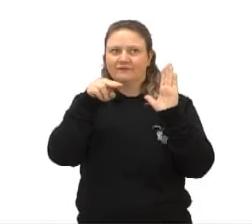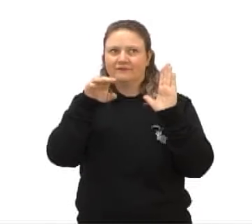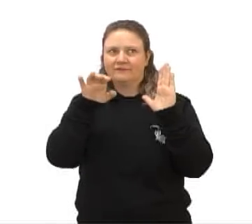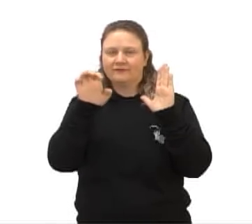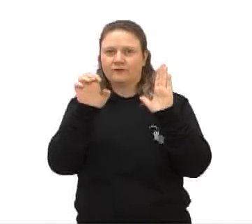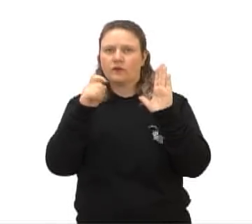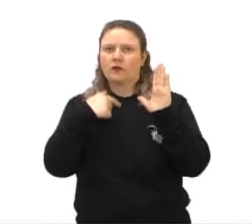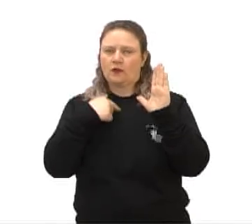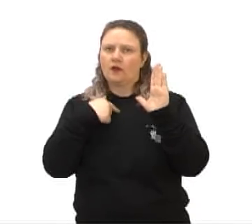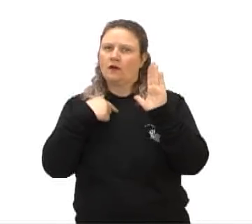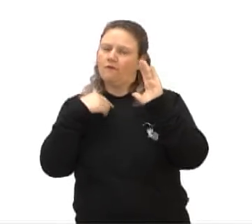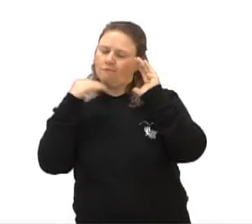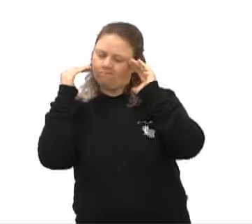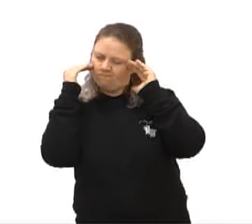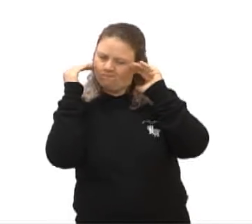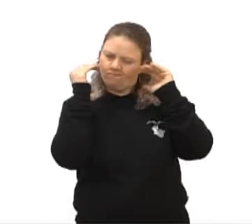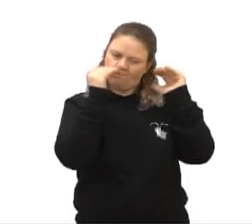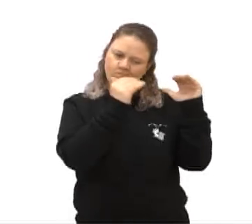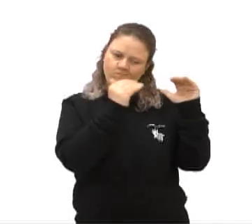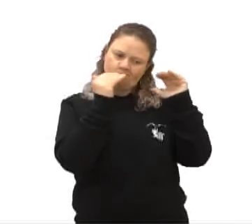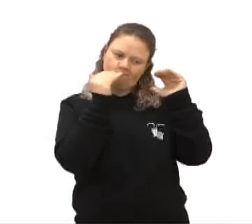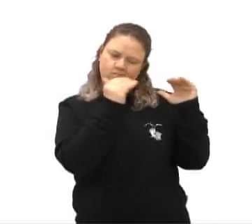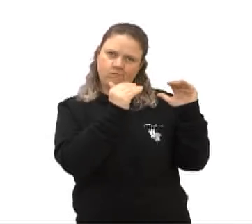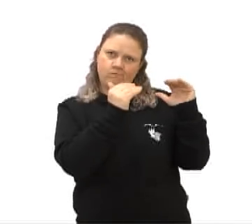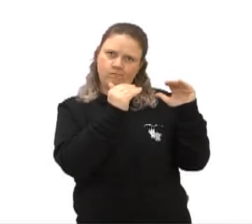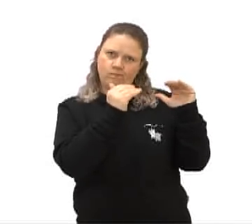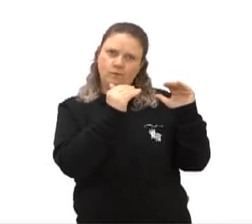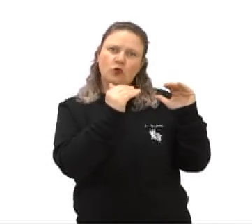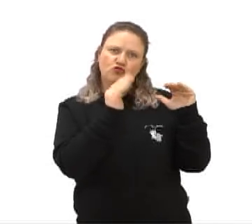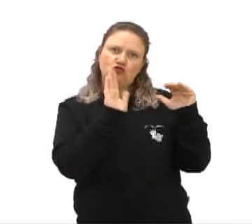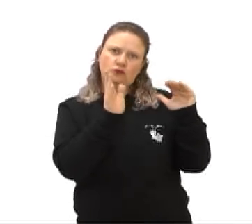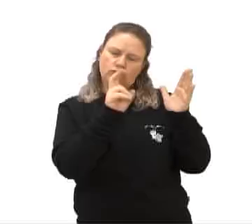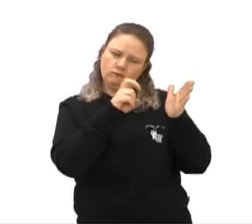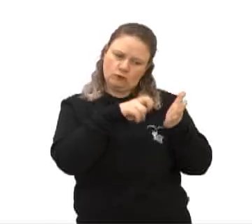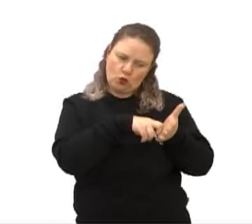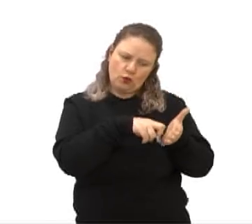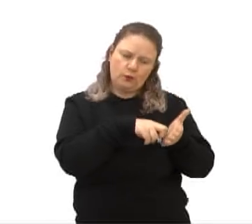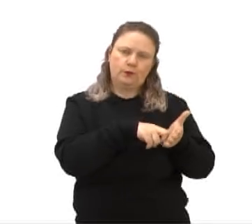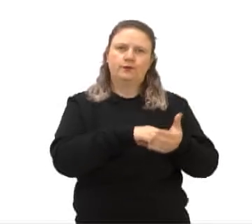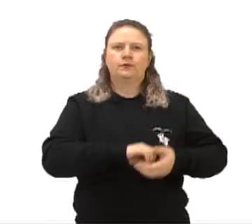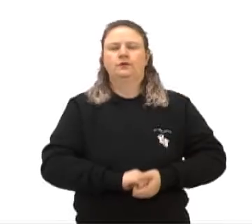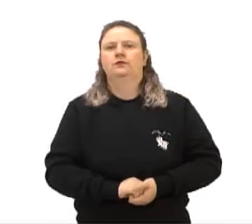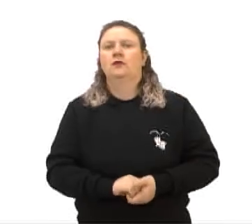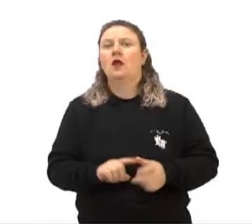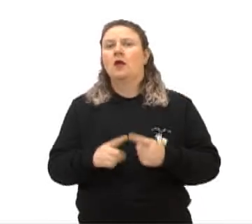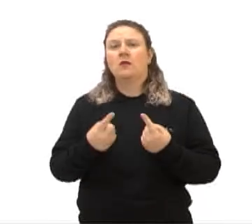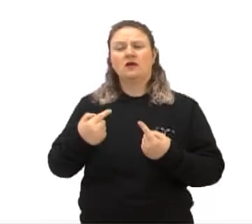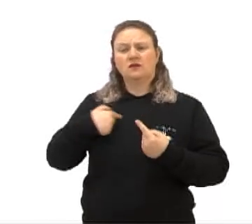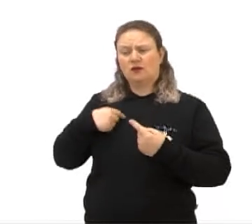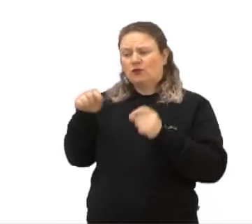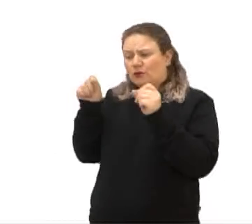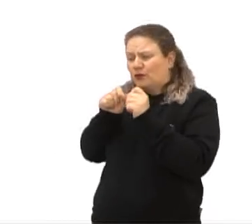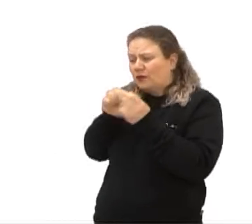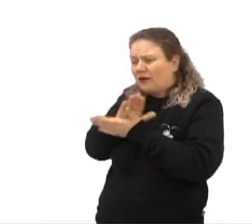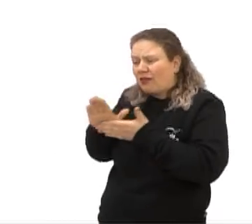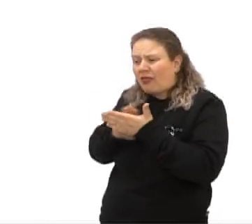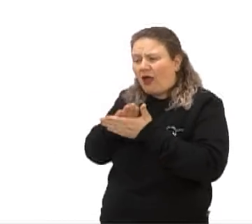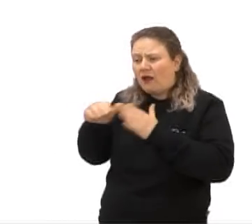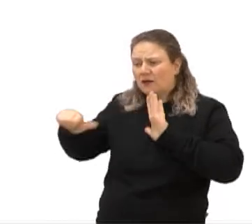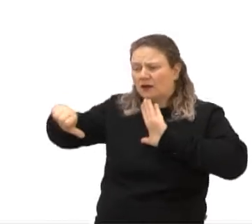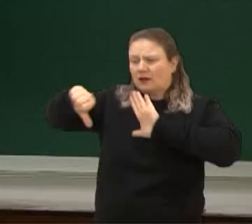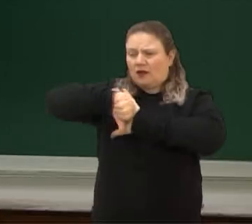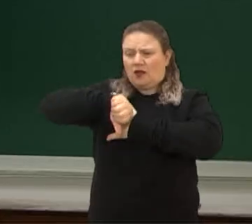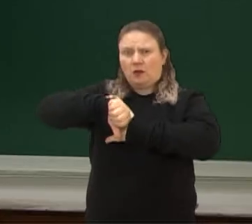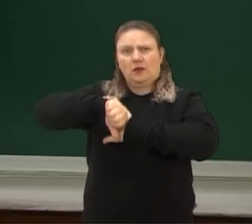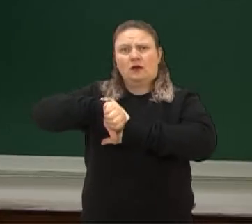eu cumpri a minha sentença. But committed no crime. Mas eu não cometi crime. Então, veja, ali ele está mostrando que ele